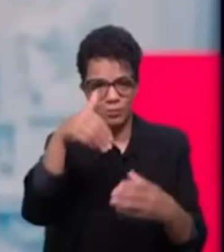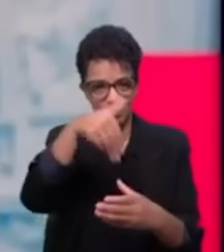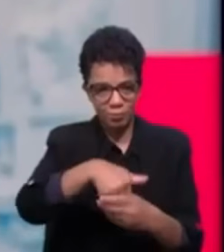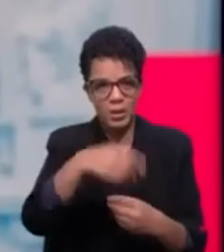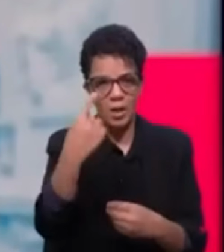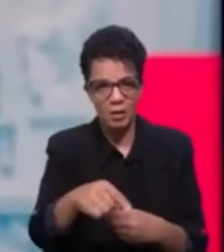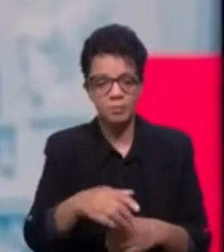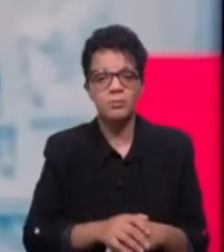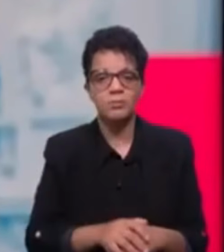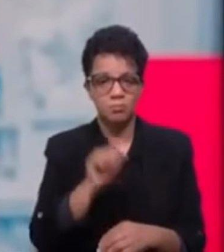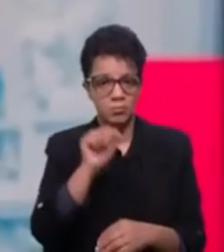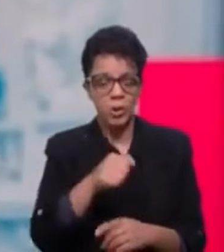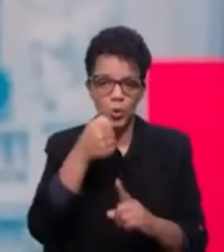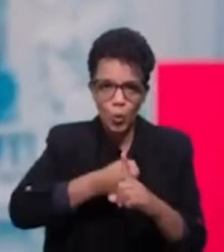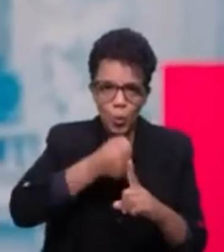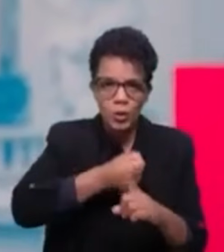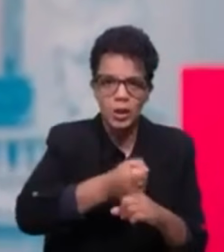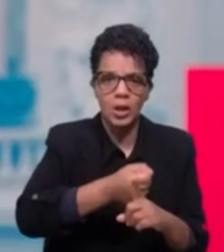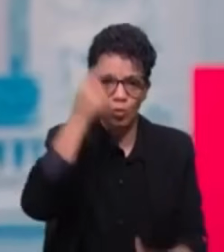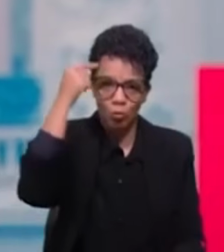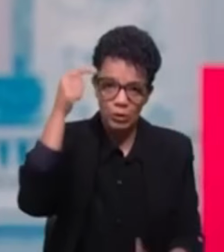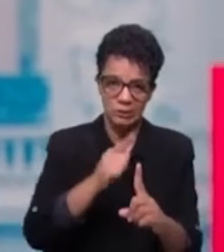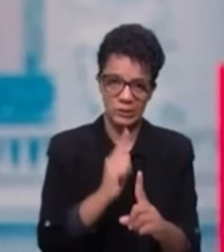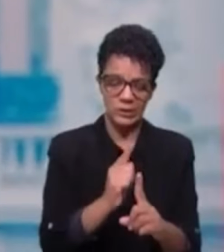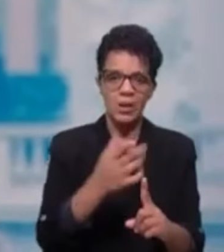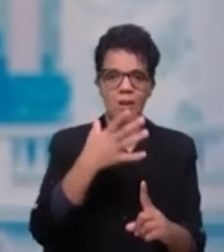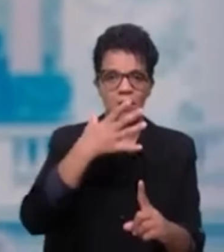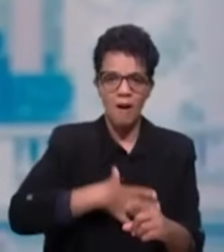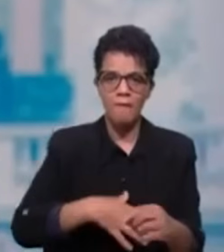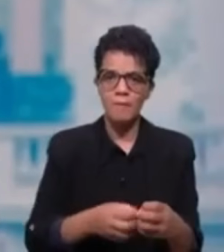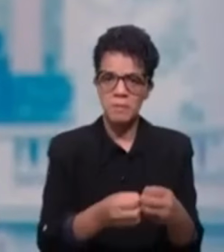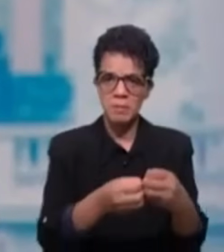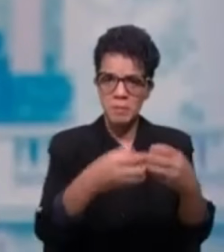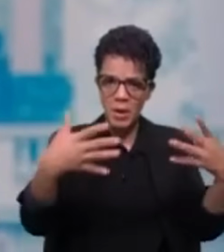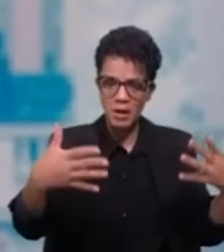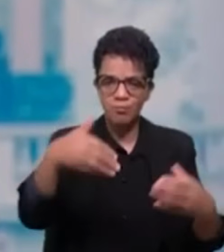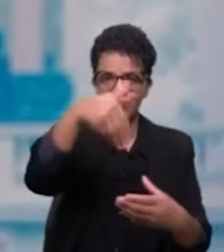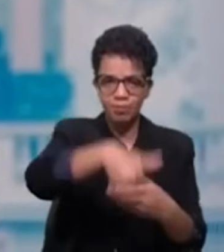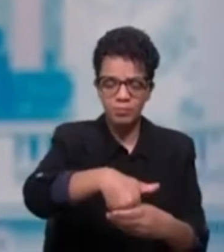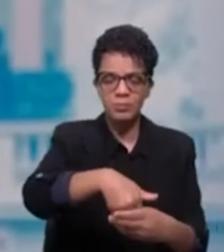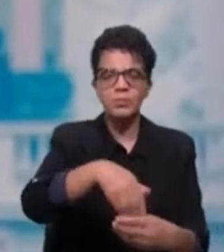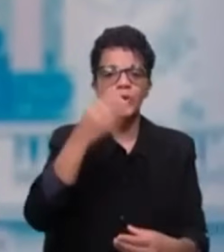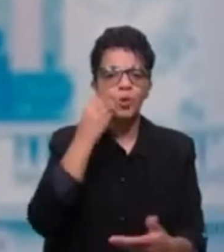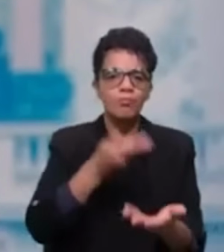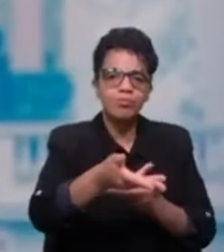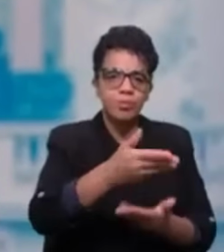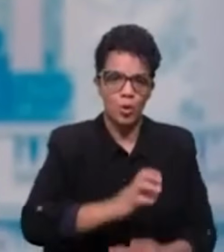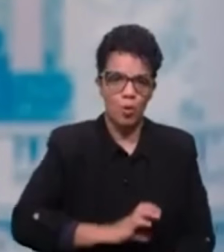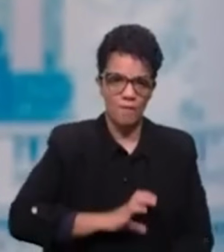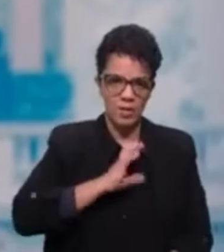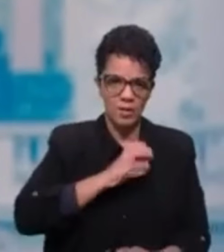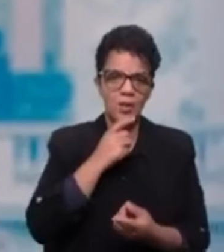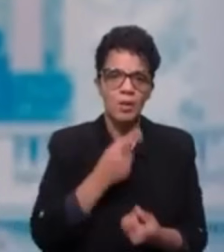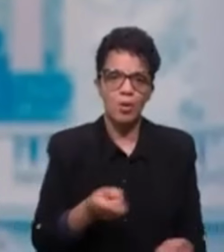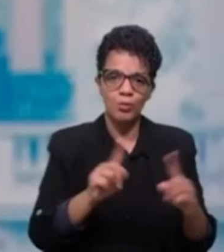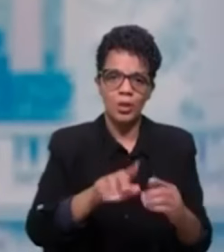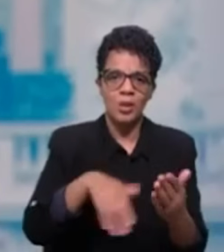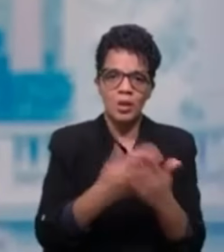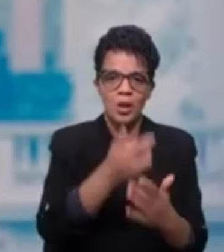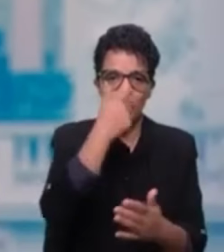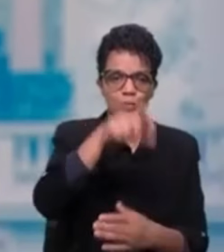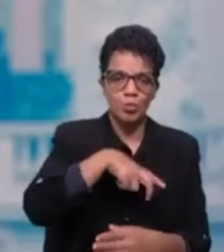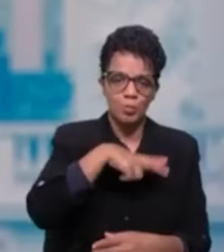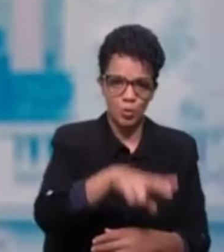convico po ela estou a lutar por crescer cada vez mais na relação de confiança que estamos a restabelecer com os eleitores